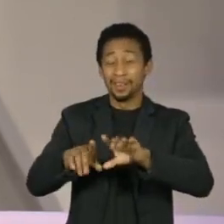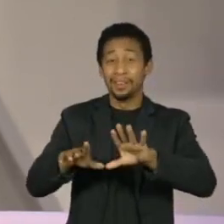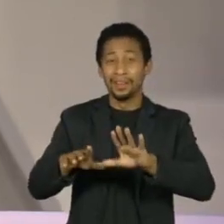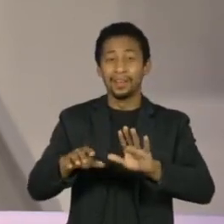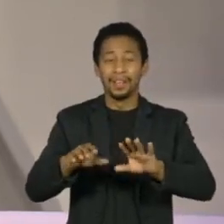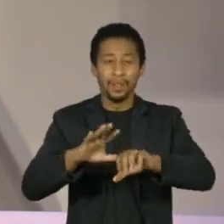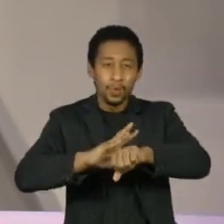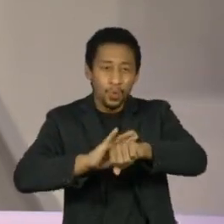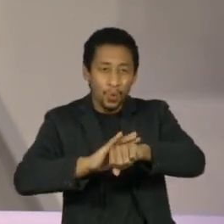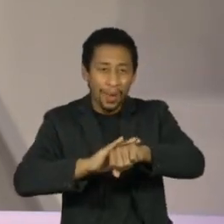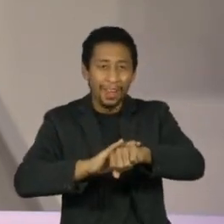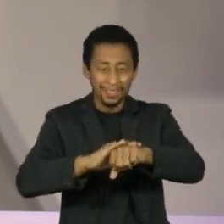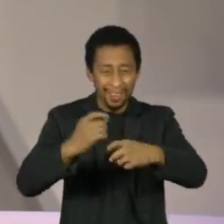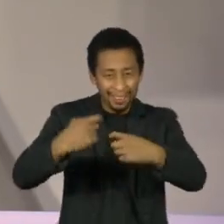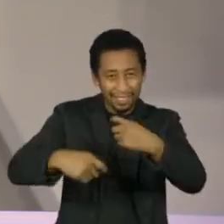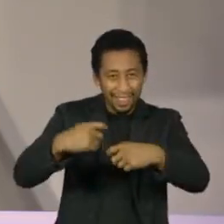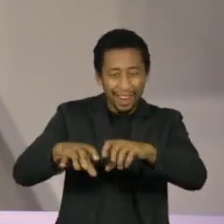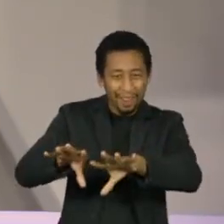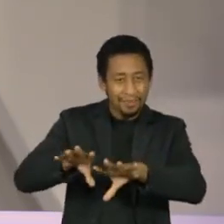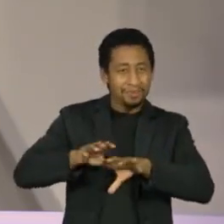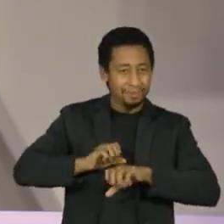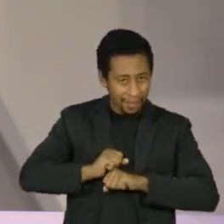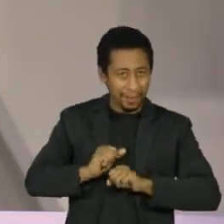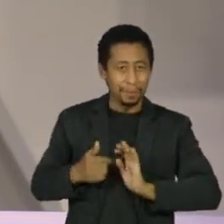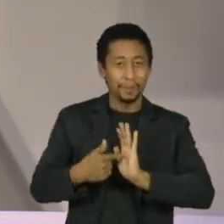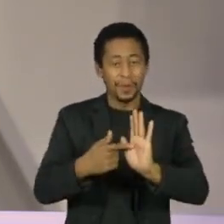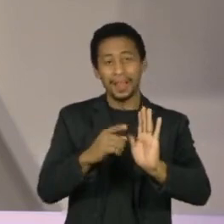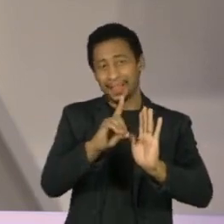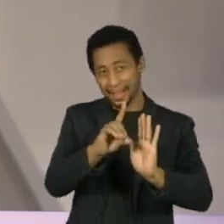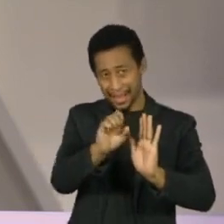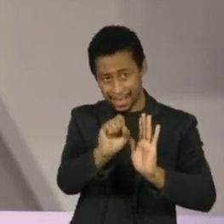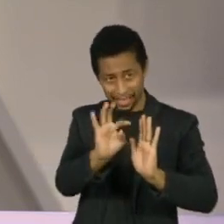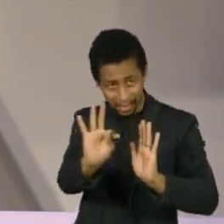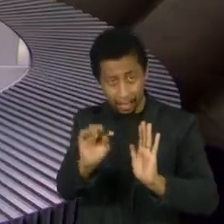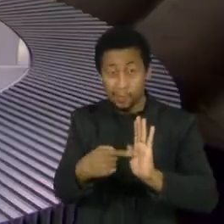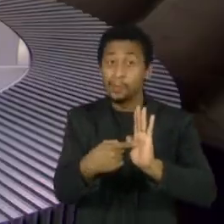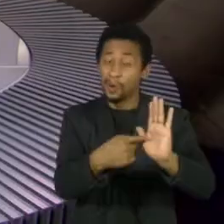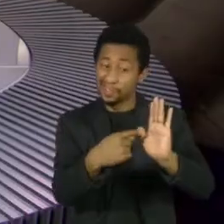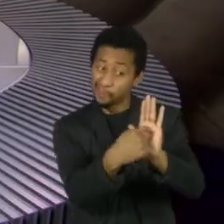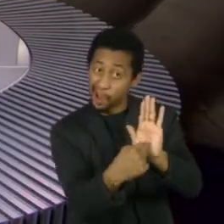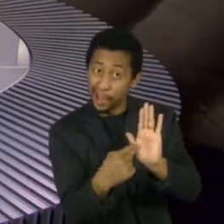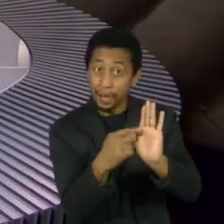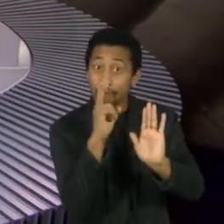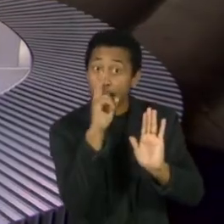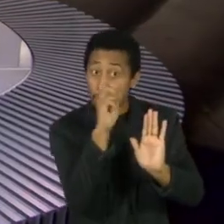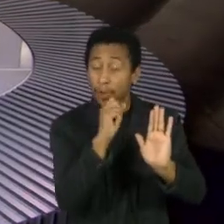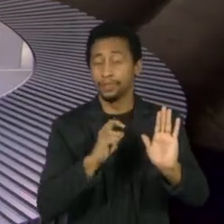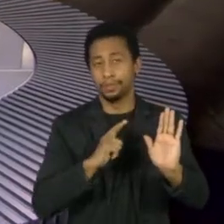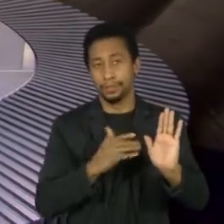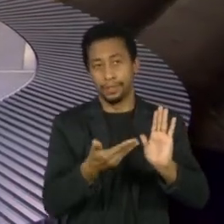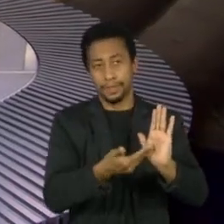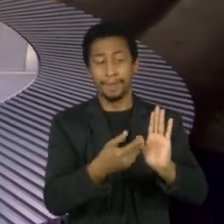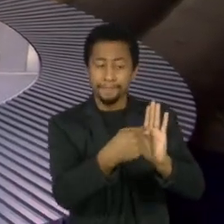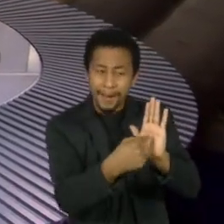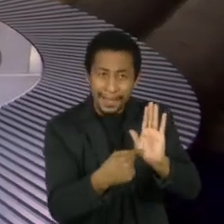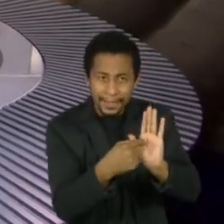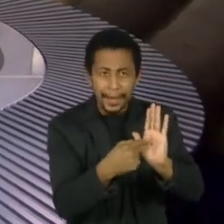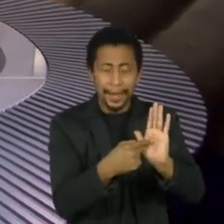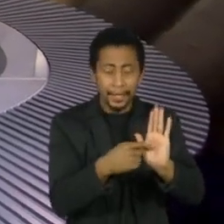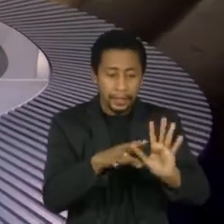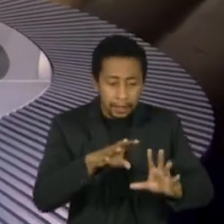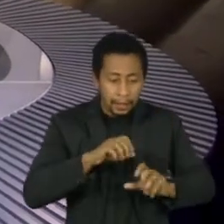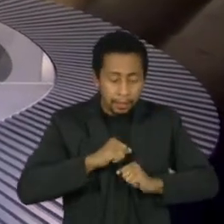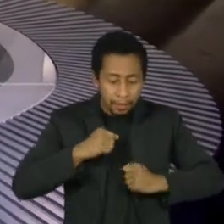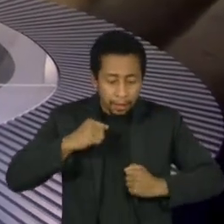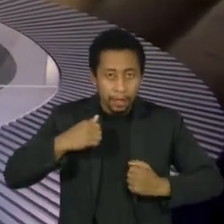são alguns exemplos de doenças bacterianas. A resistência das bactérias aos medicamentos